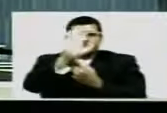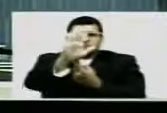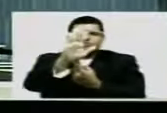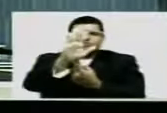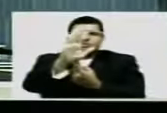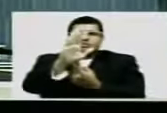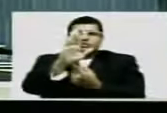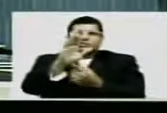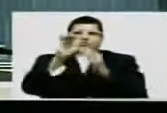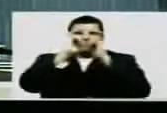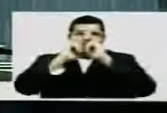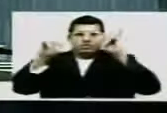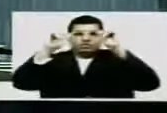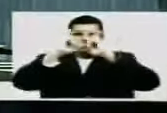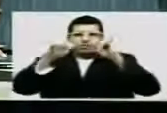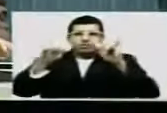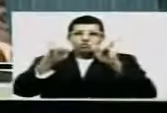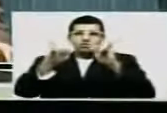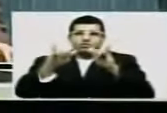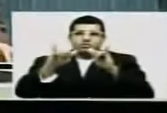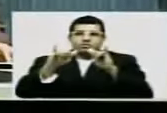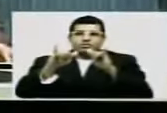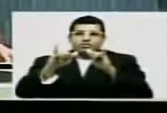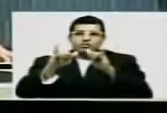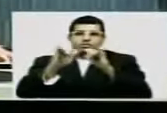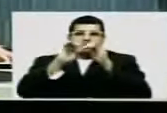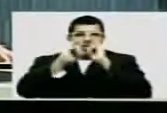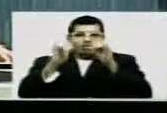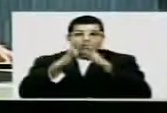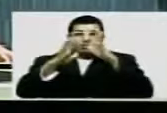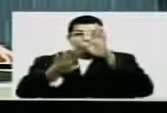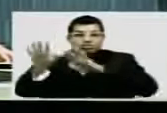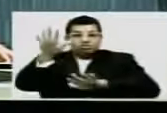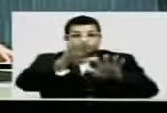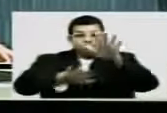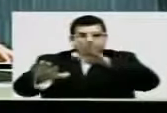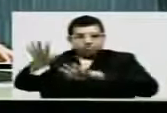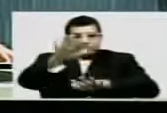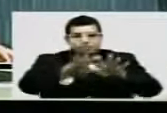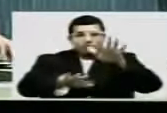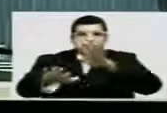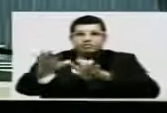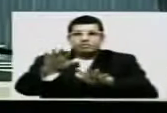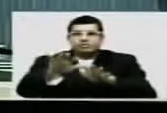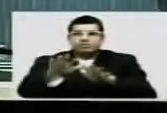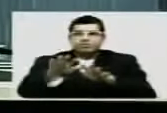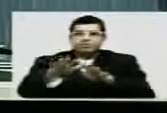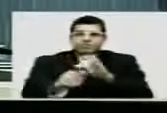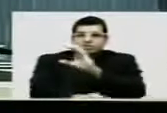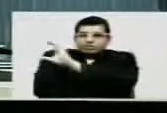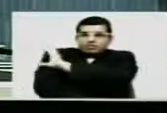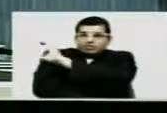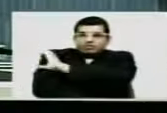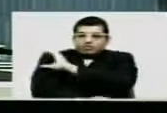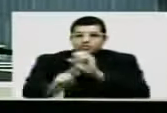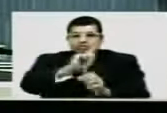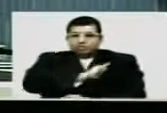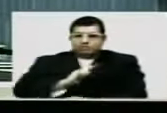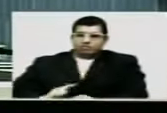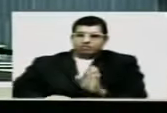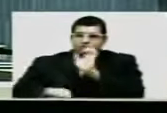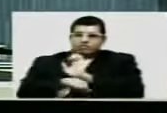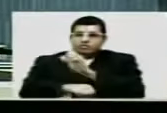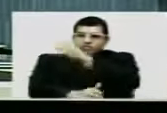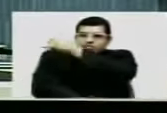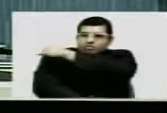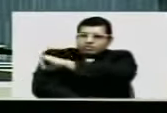publicaram e divulgaram matéria de uma grande mobilização coordenada pelo governador do estado